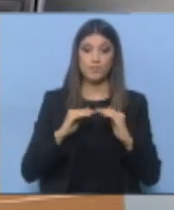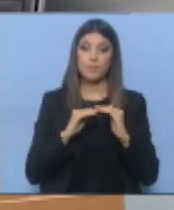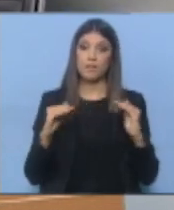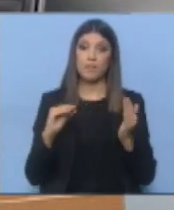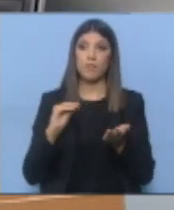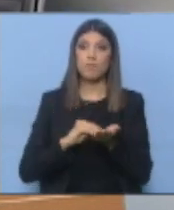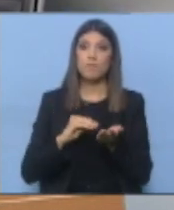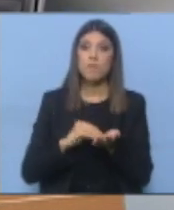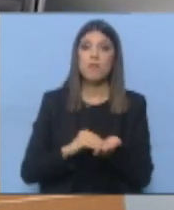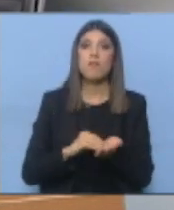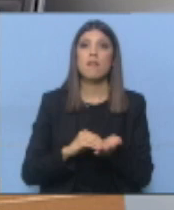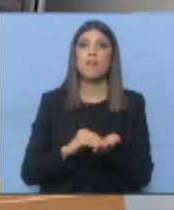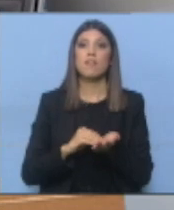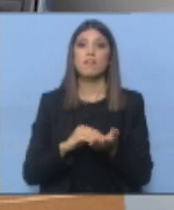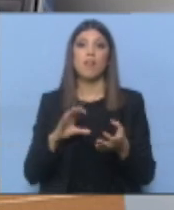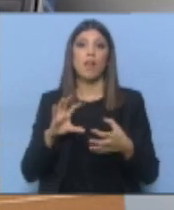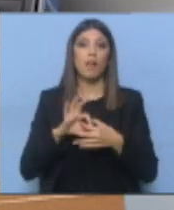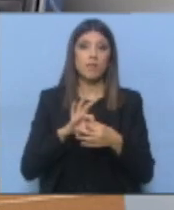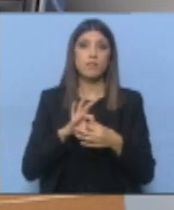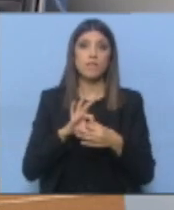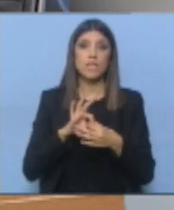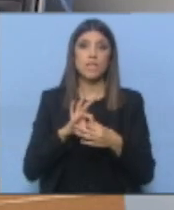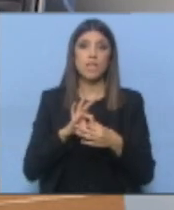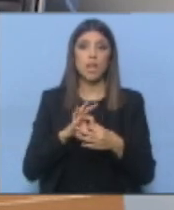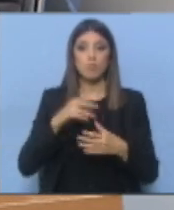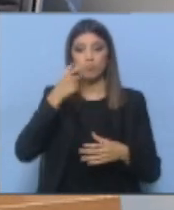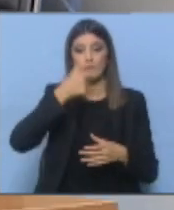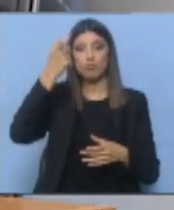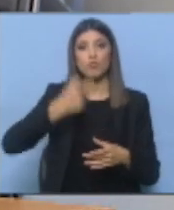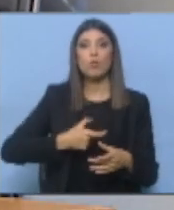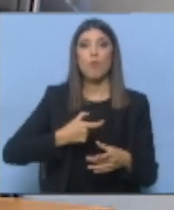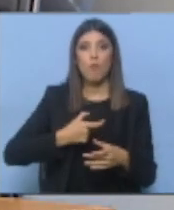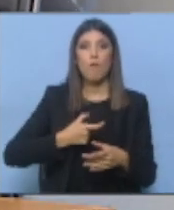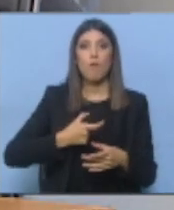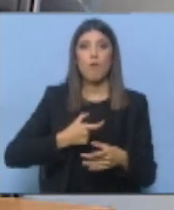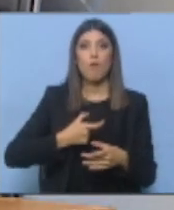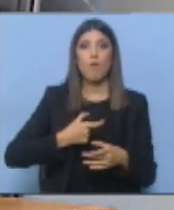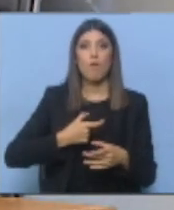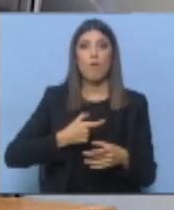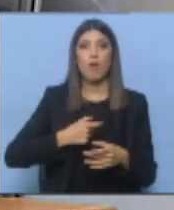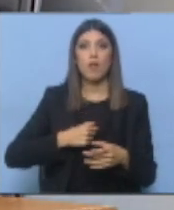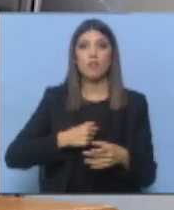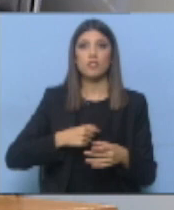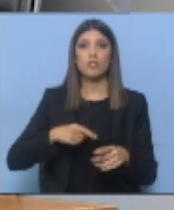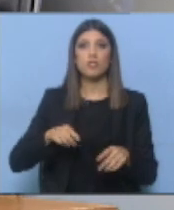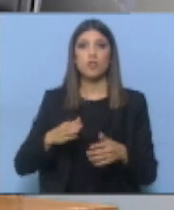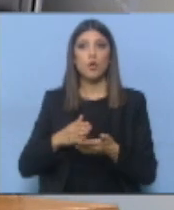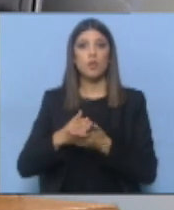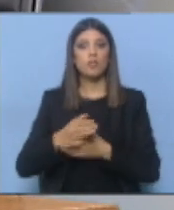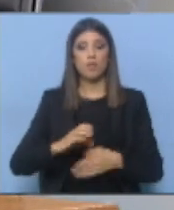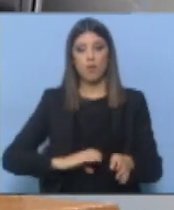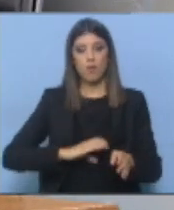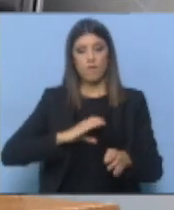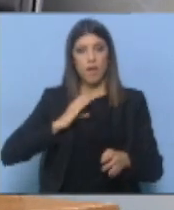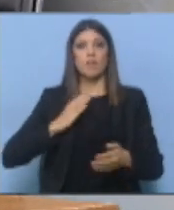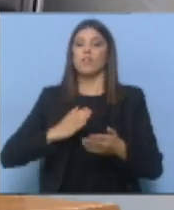muito, que é a pobreza relativamente a pessoas que ainda mantêm a sua dignidade, a sua